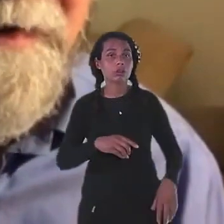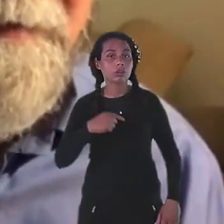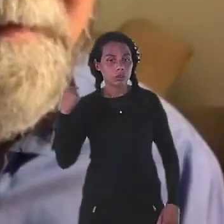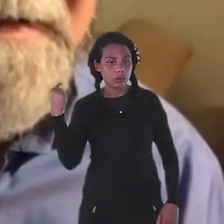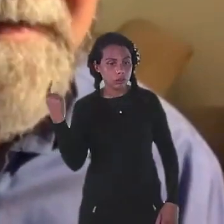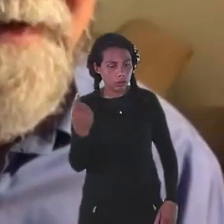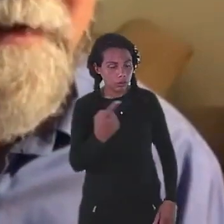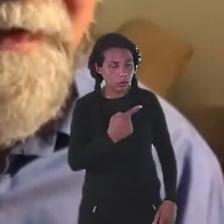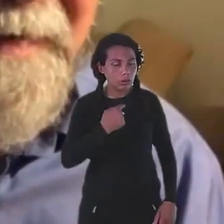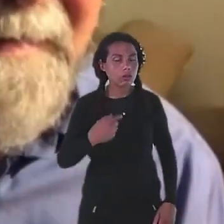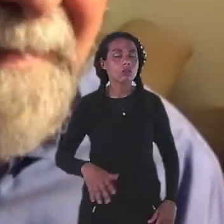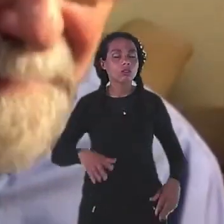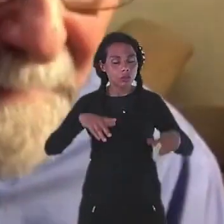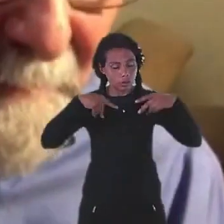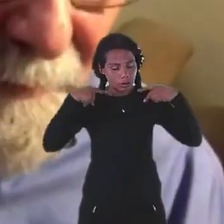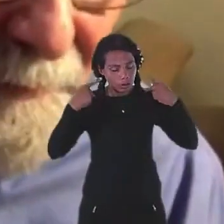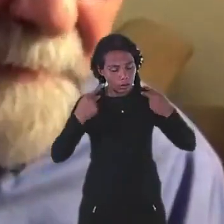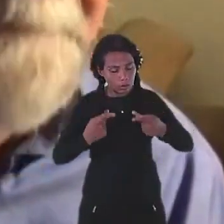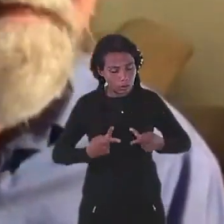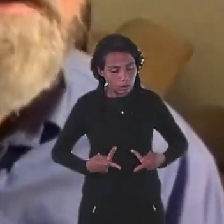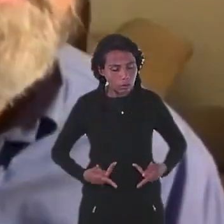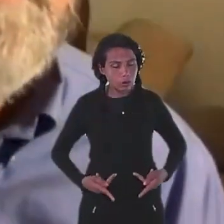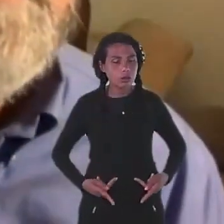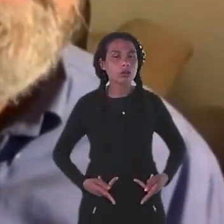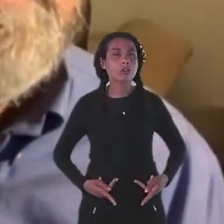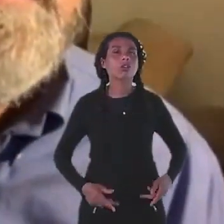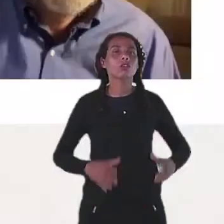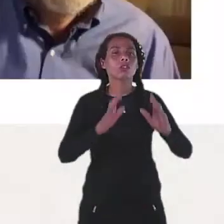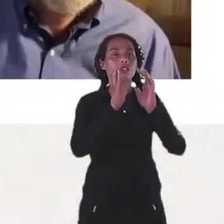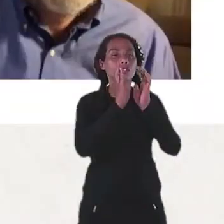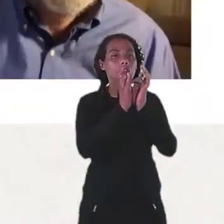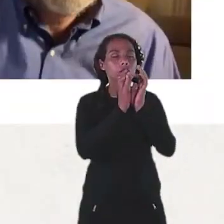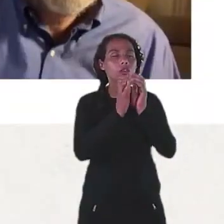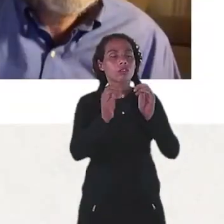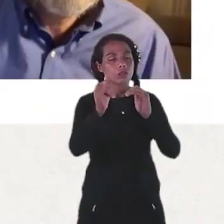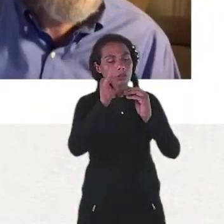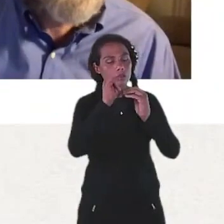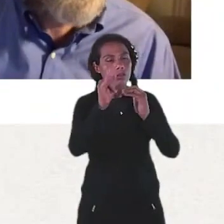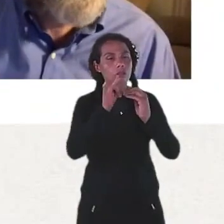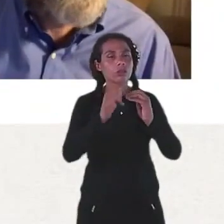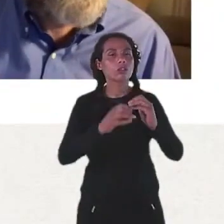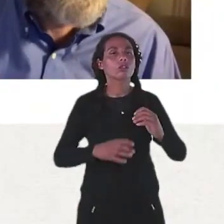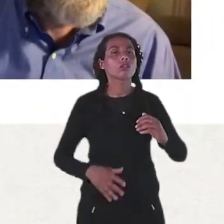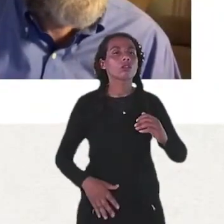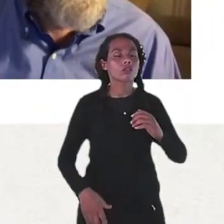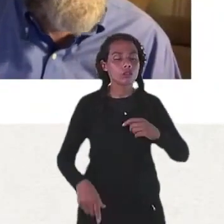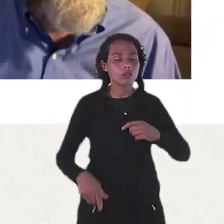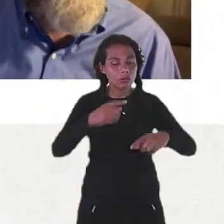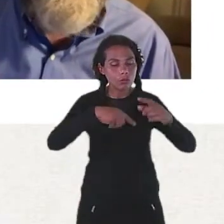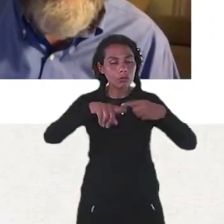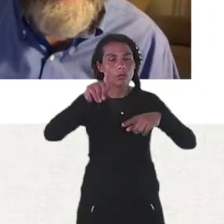temos esse tipo de informação sendo processada aqui dentro, né? Nossa, eu fico pensando que tudo começou no ábaco, hein?